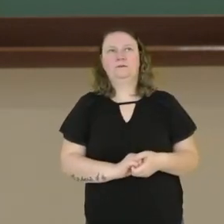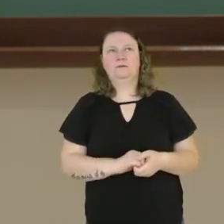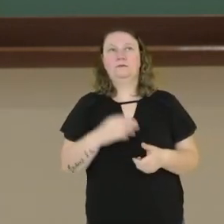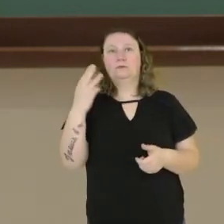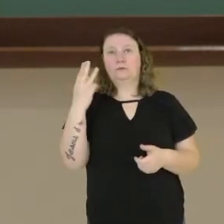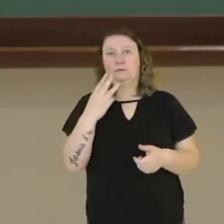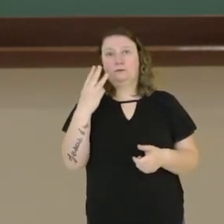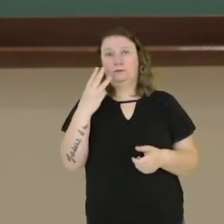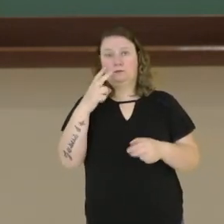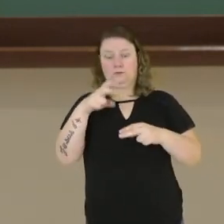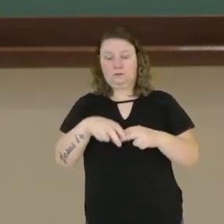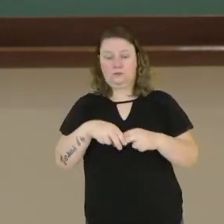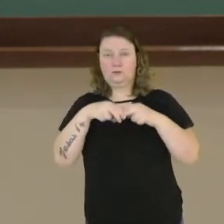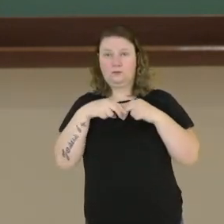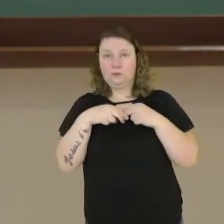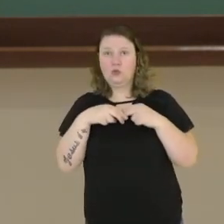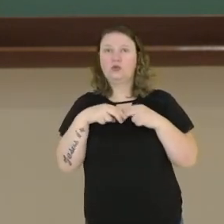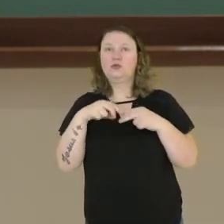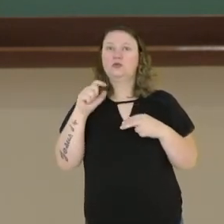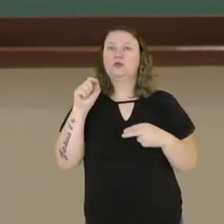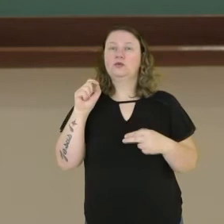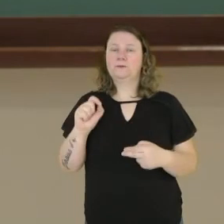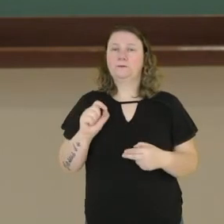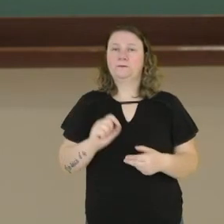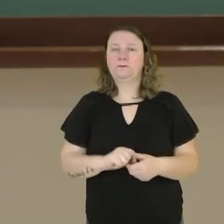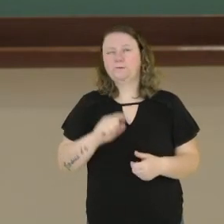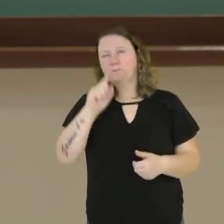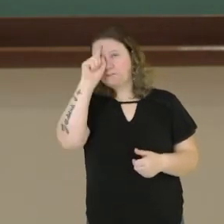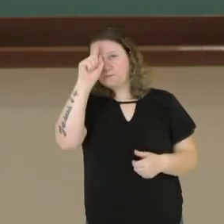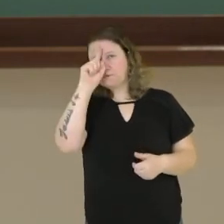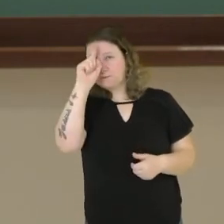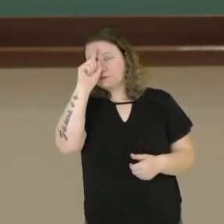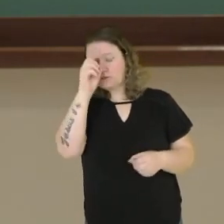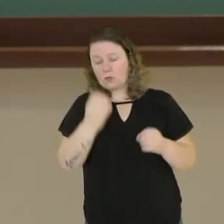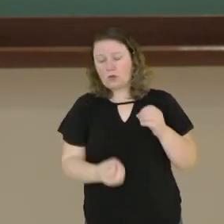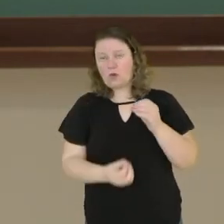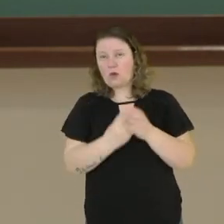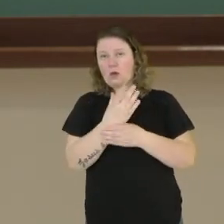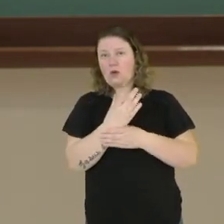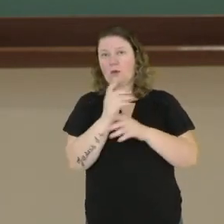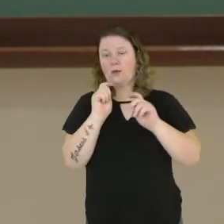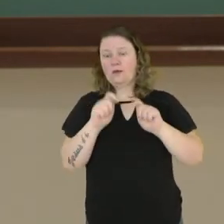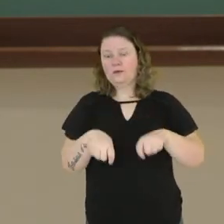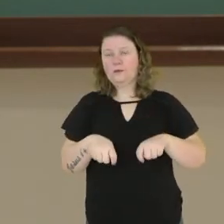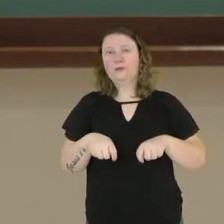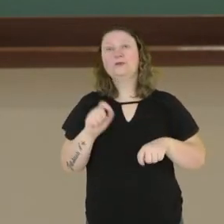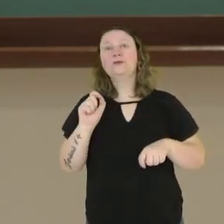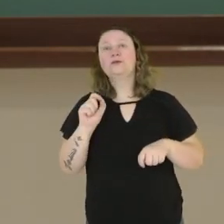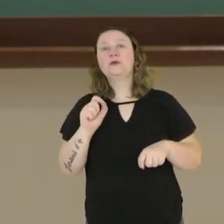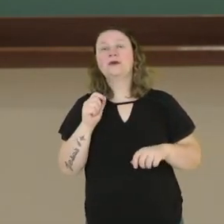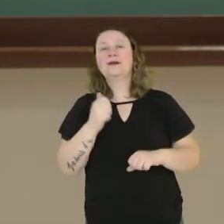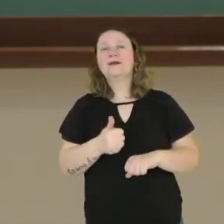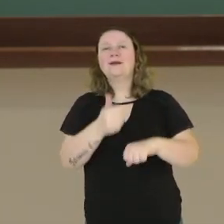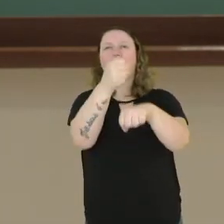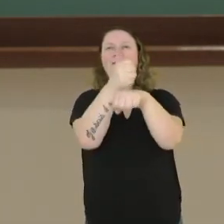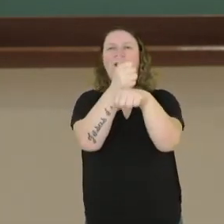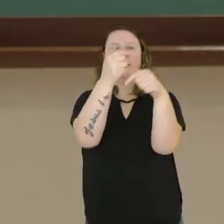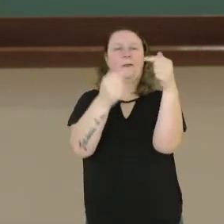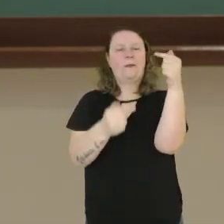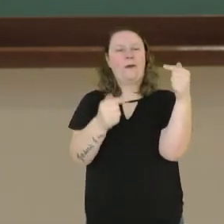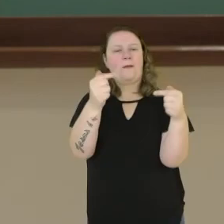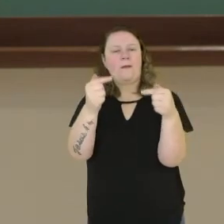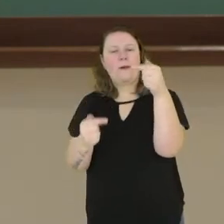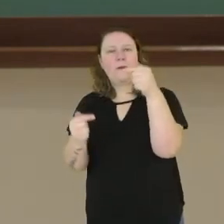Uma terceira causa, né, uma terceira ideia que daria origem a esse conflito seria a liderança política na